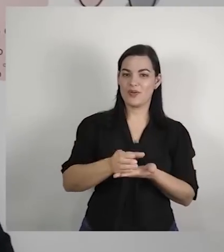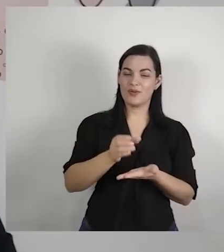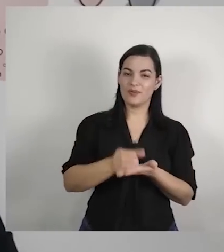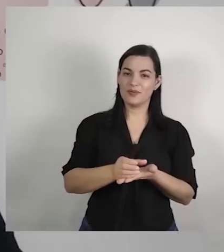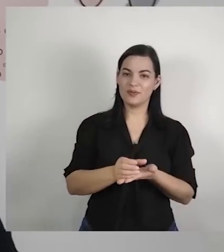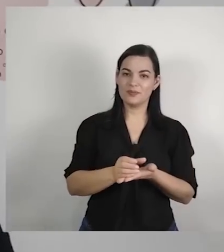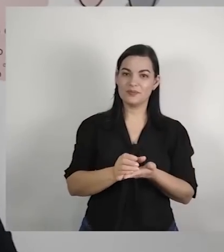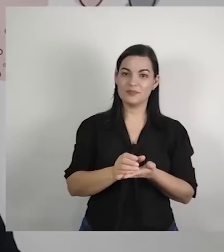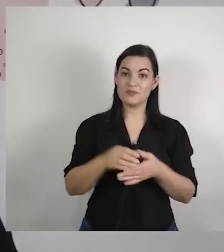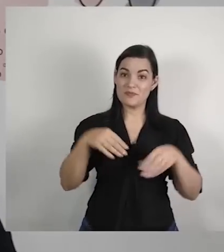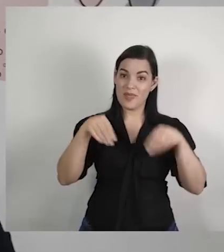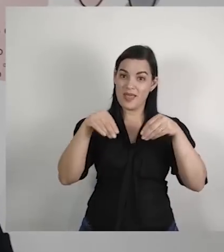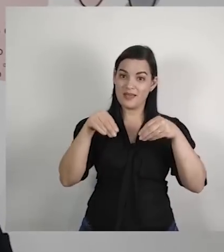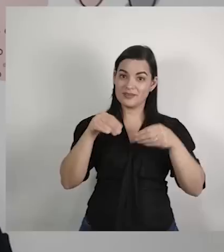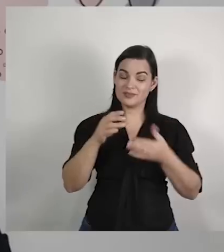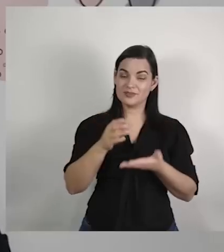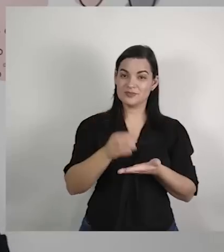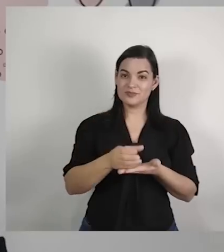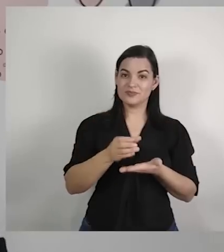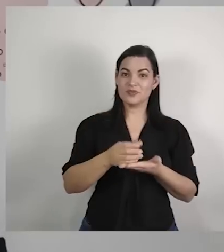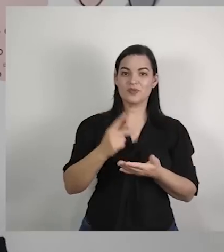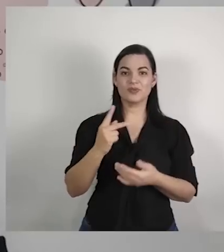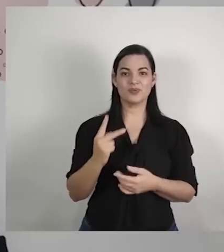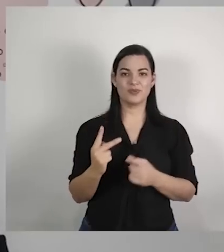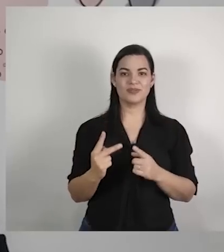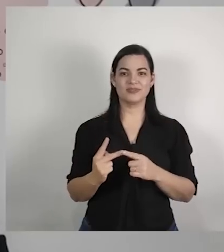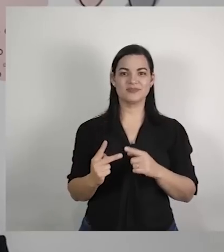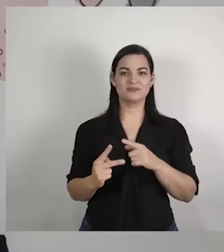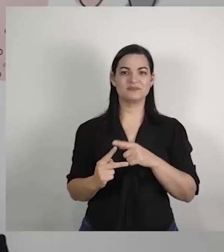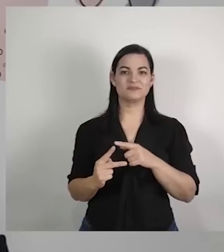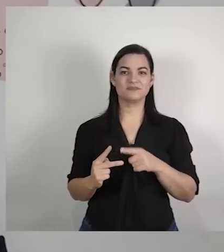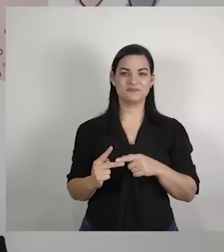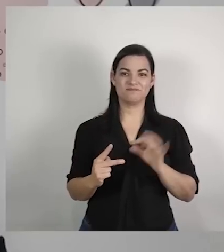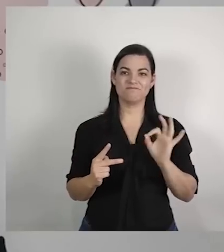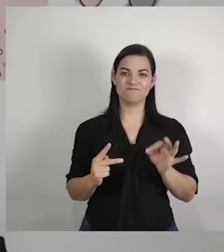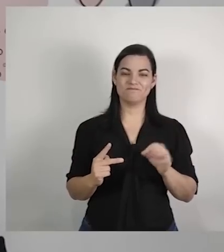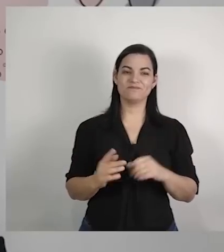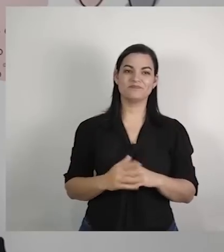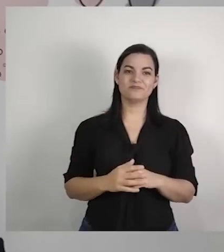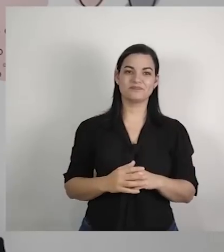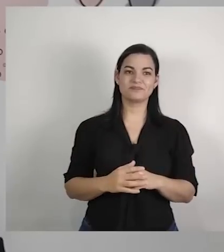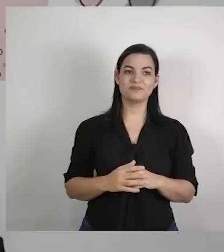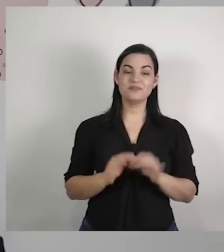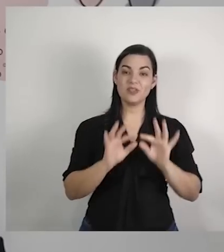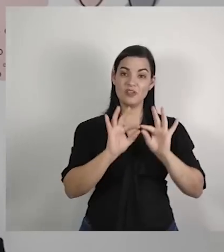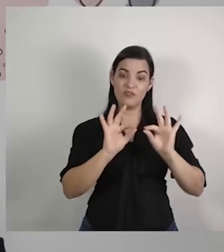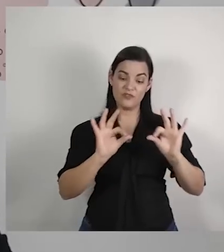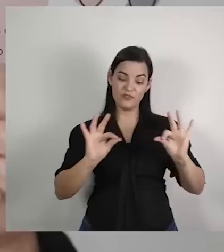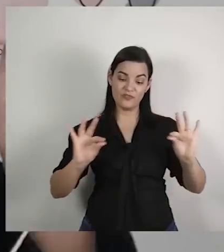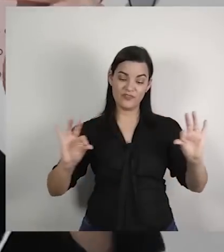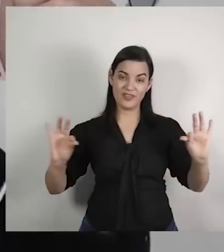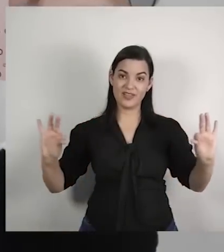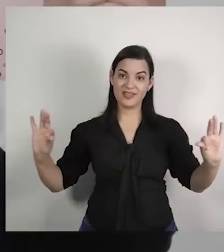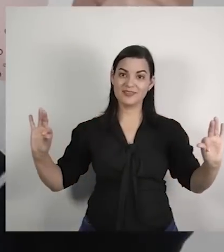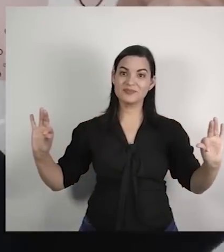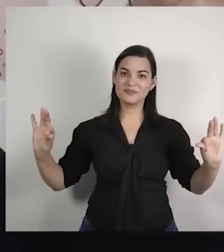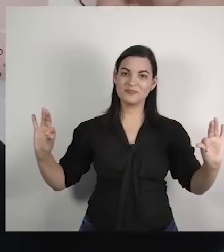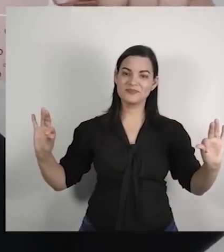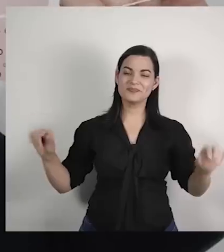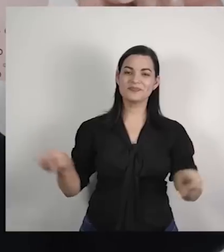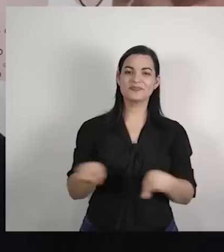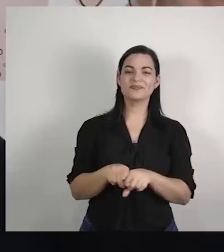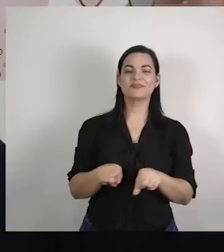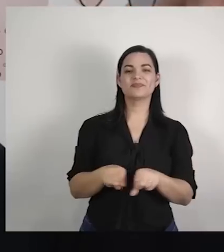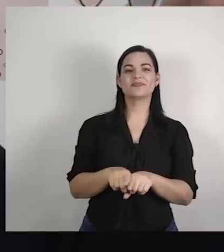precisar de um copinho descartável, na verdade vocês vão precisar de 2 copinhos descartáveis, tá bom? Um pedaço